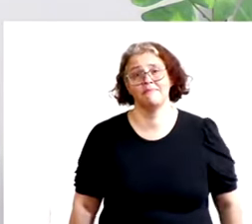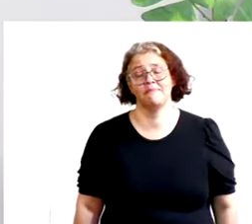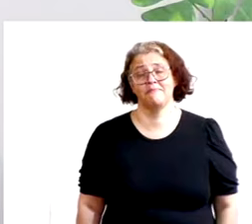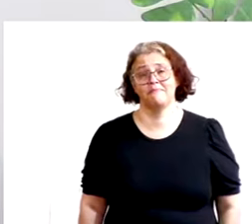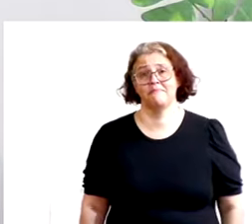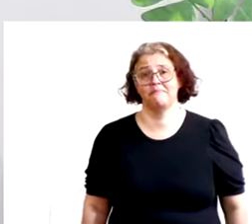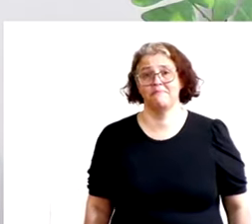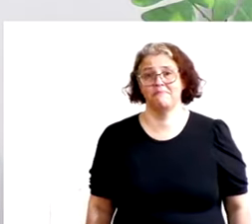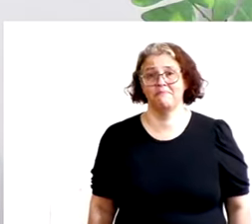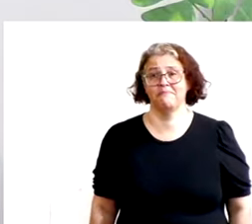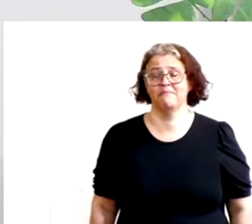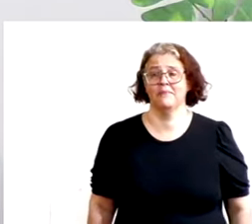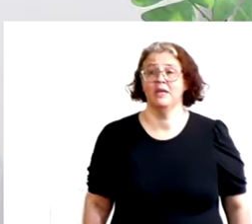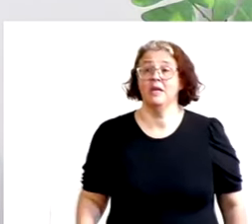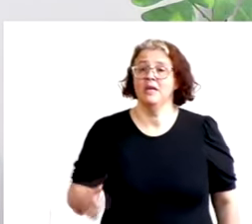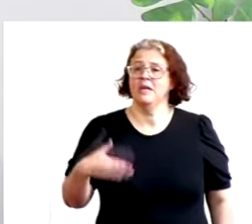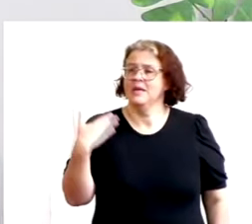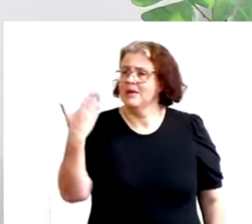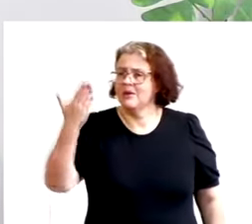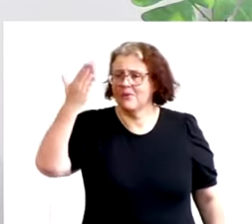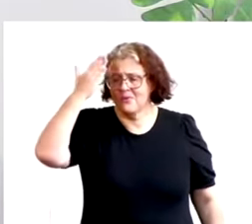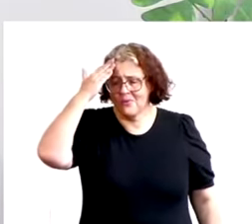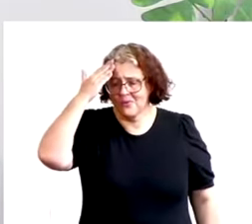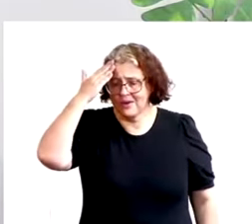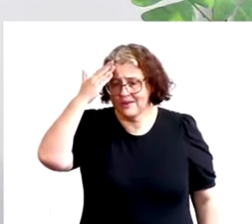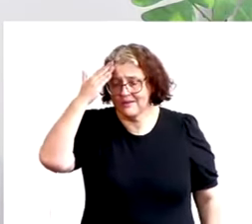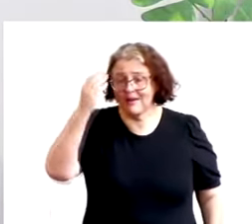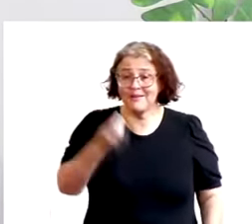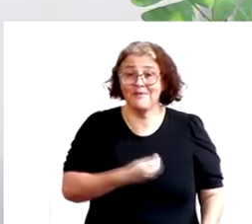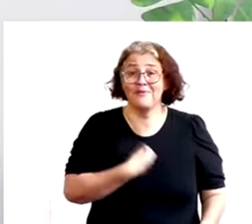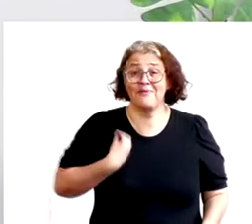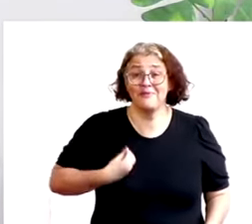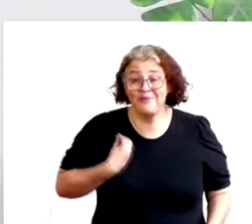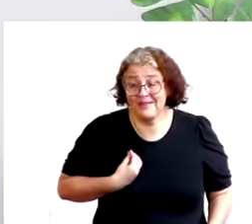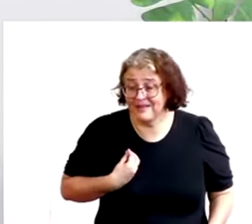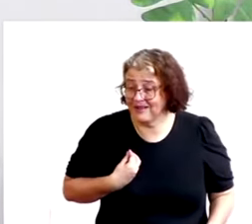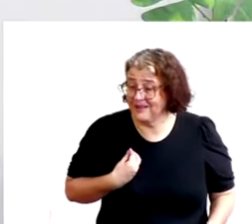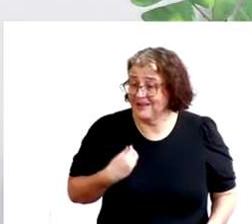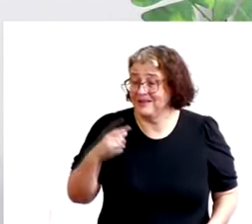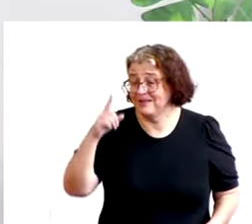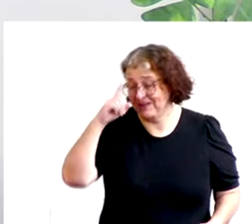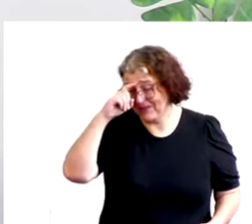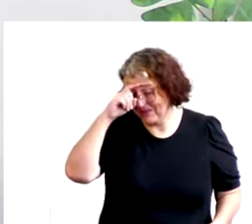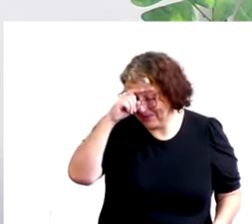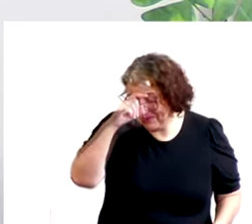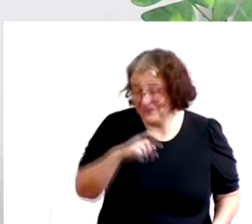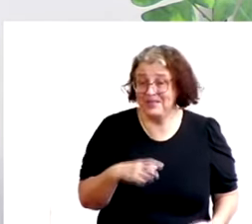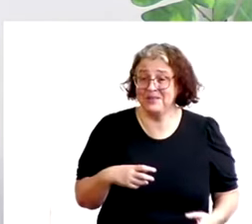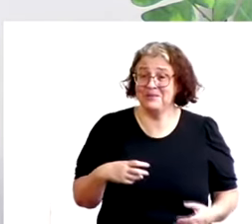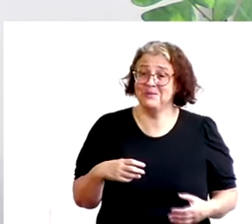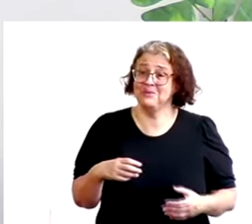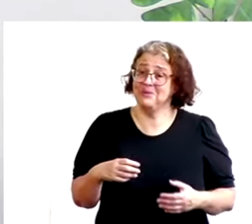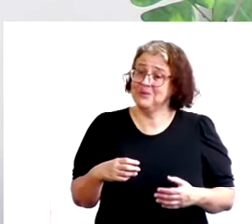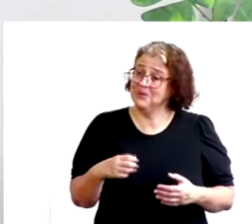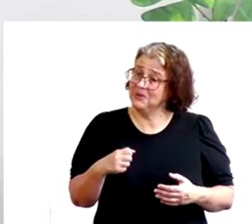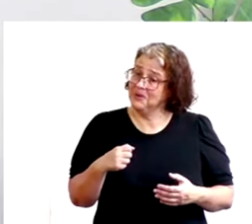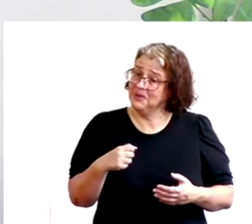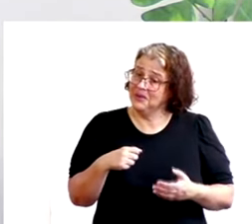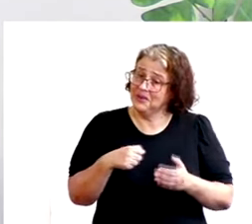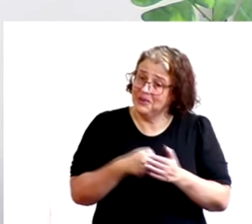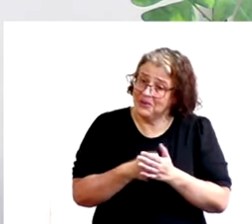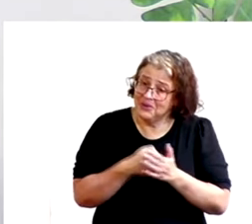quando a realidade da vida se faz tão dura e difícil roubando de você alegria e o seu